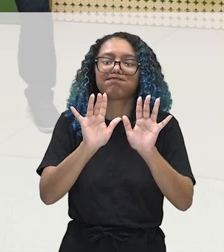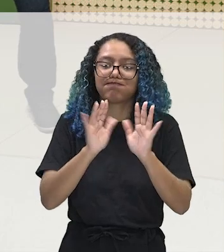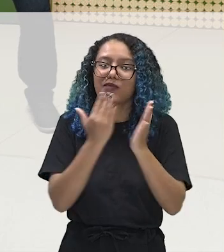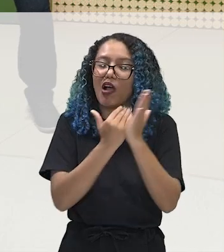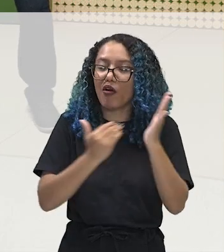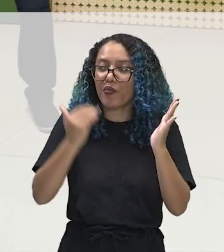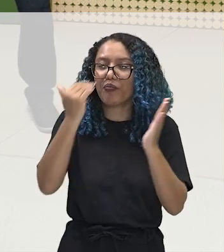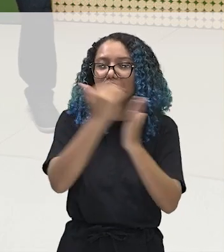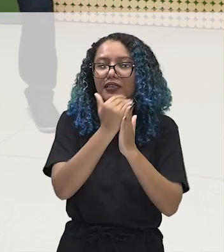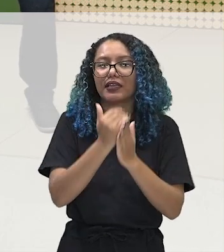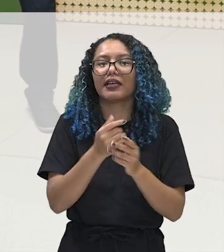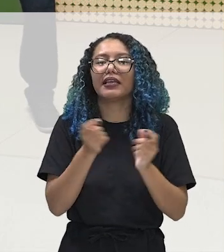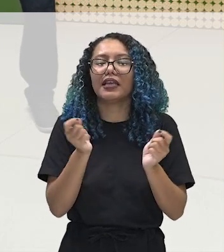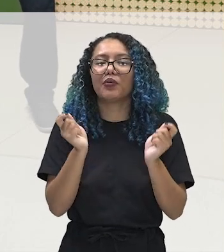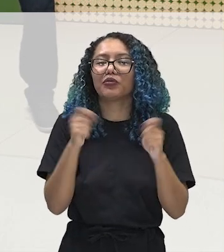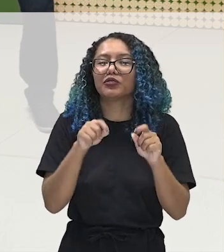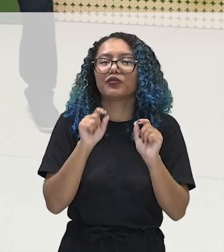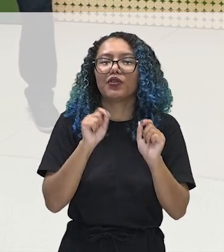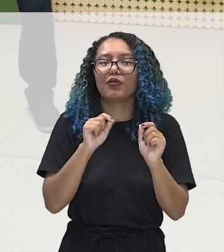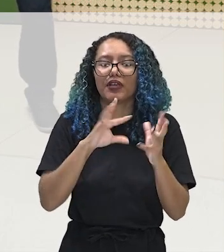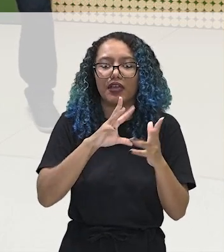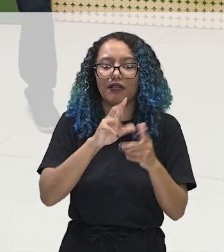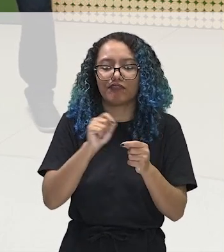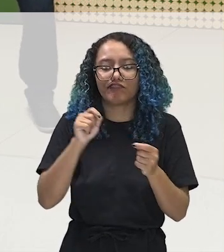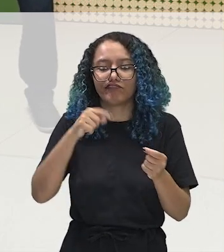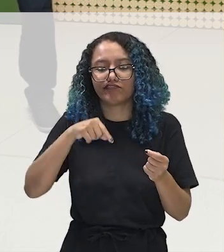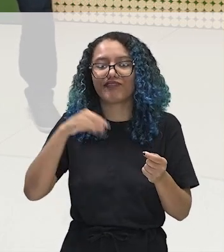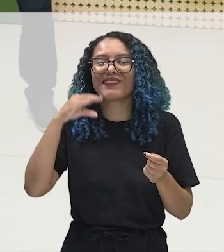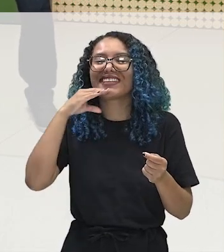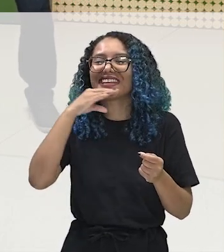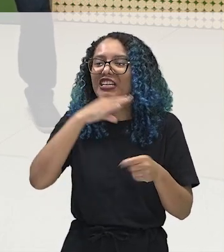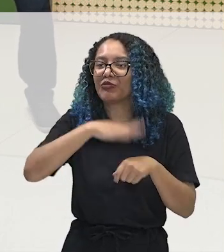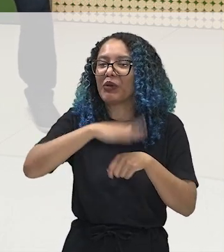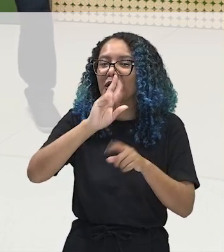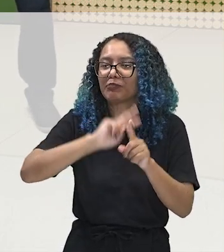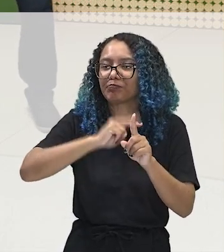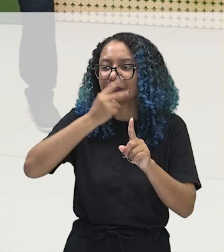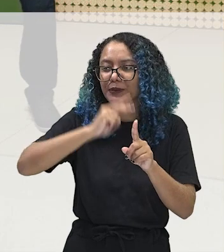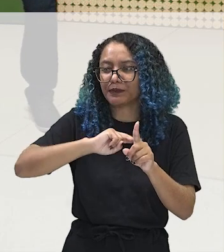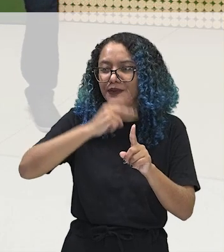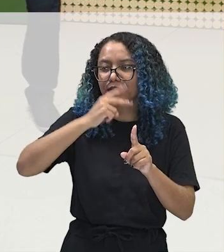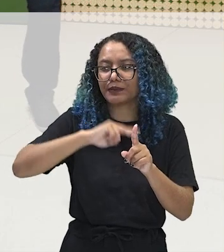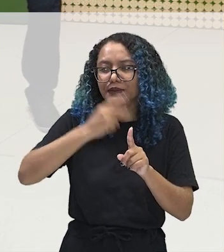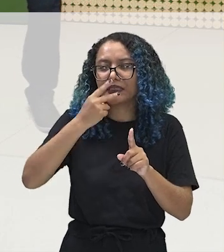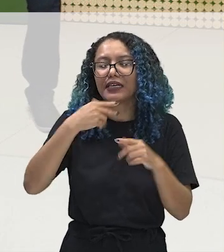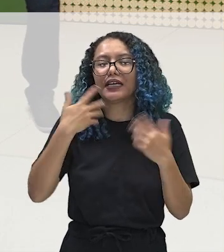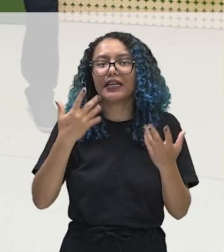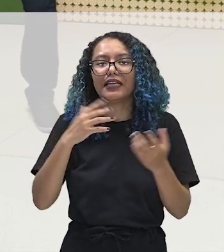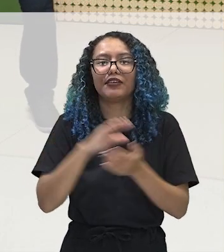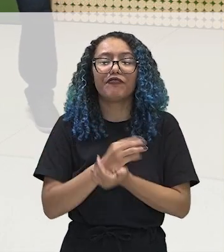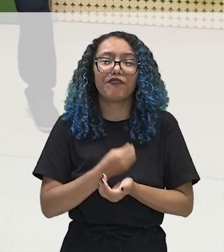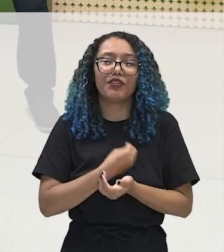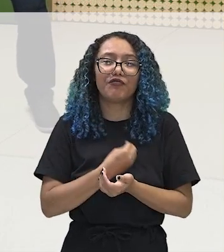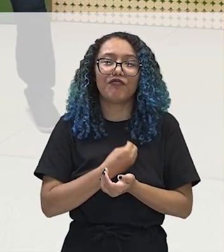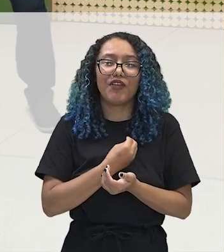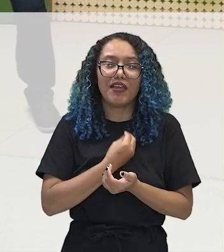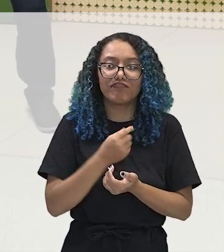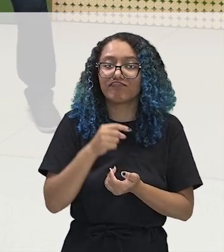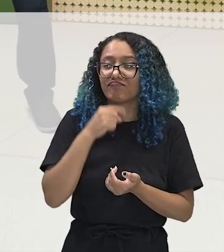nosso planeta fique cada vez mais quente e vai fazer com que fique insustentável a vida na